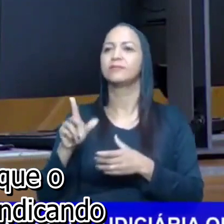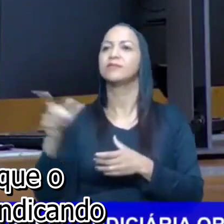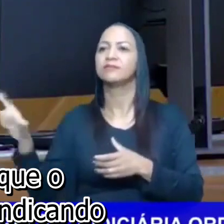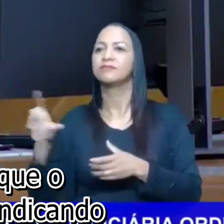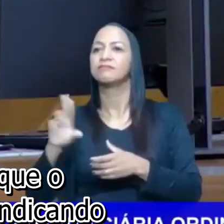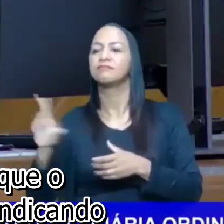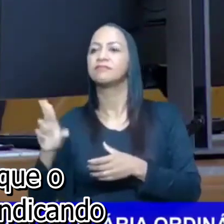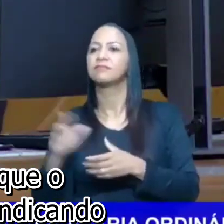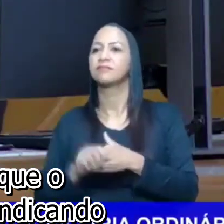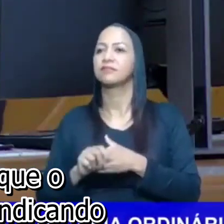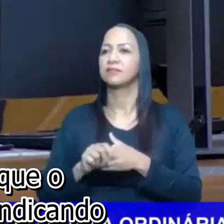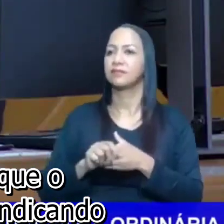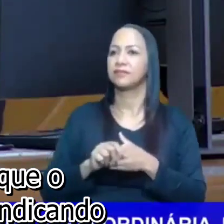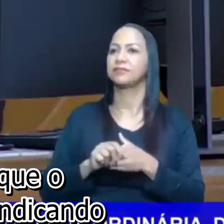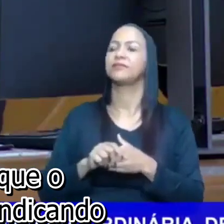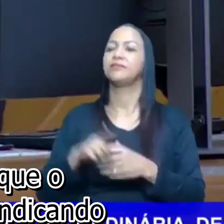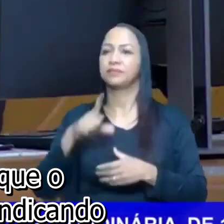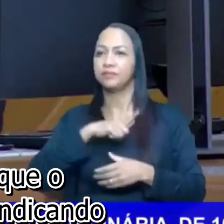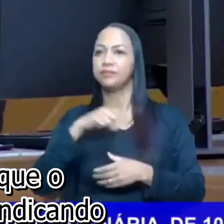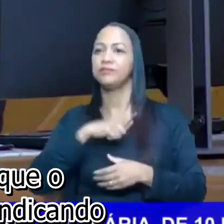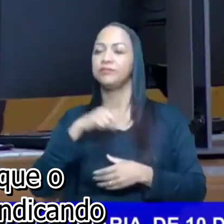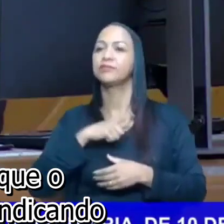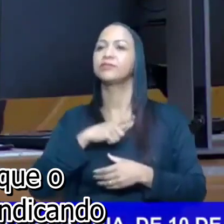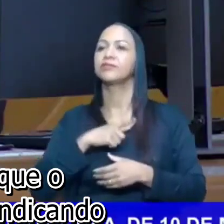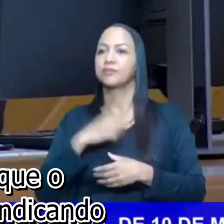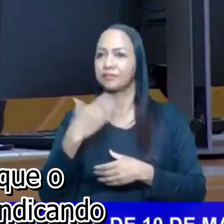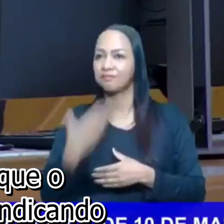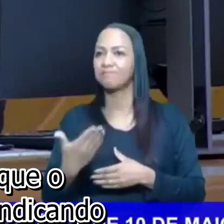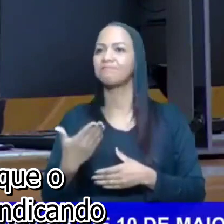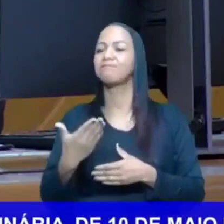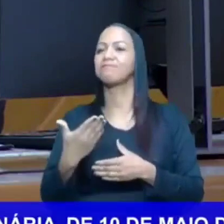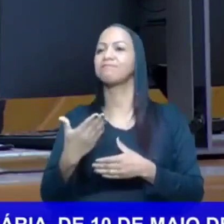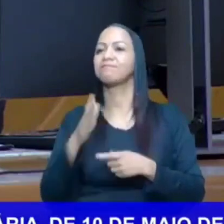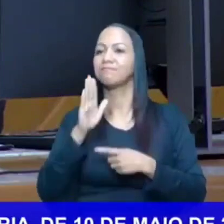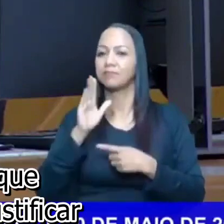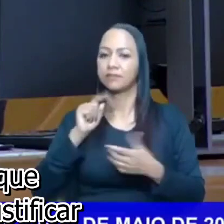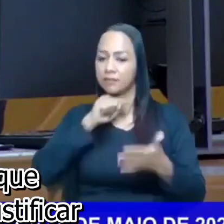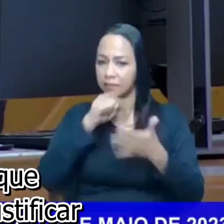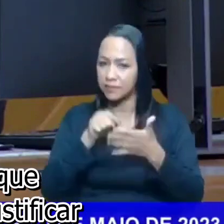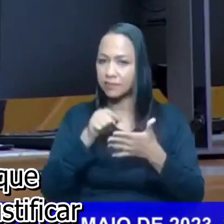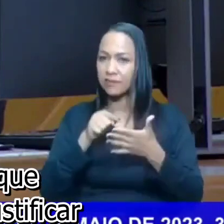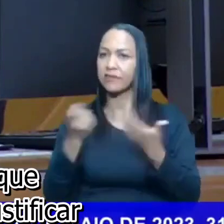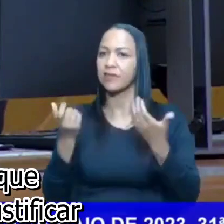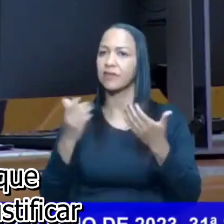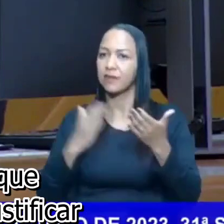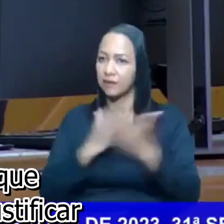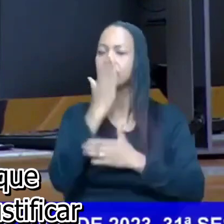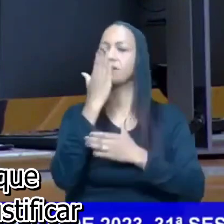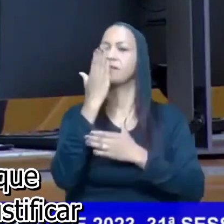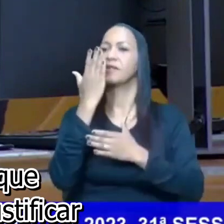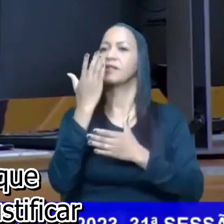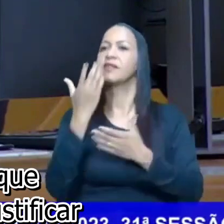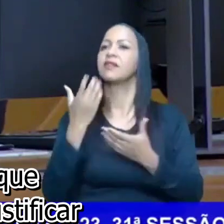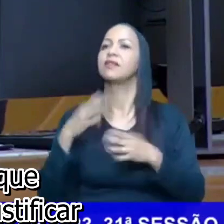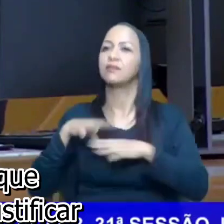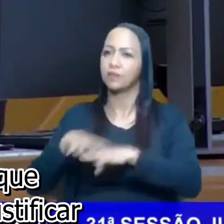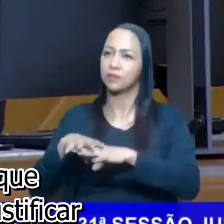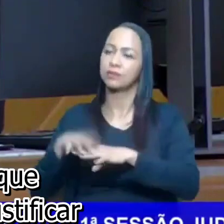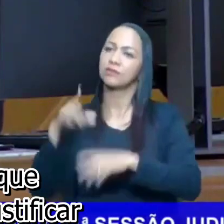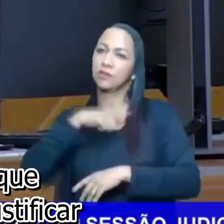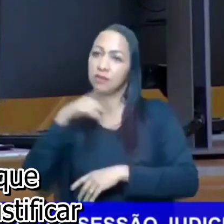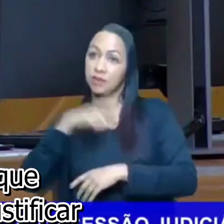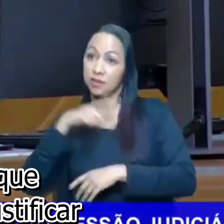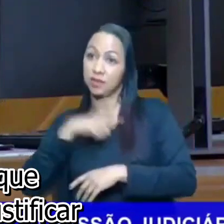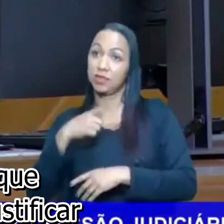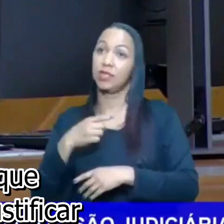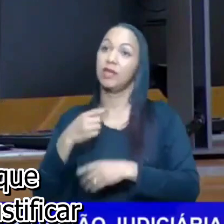a tese que o Ministério Público invoca na petição, embora indicando a possibilidade de aprovação de contas, é que poderia ter havido uma